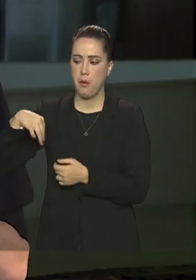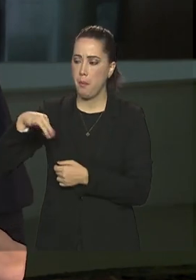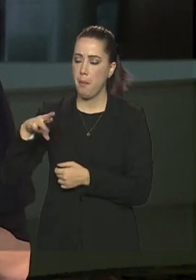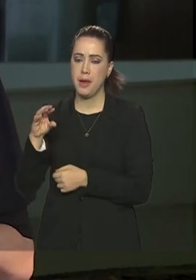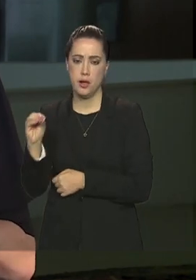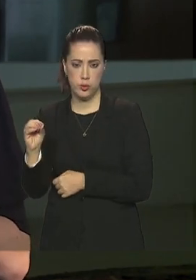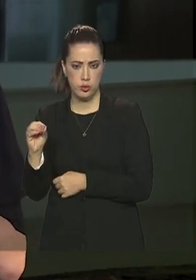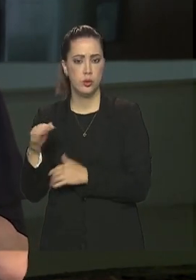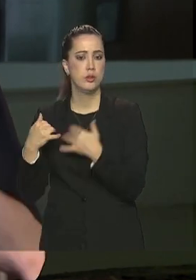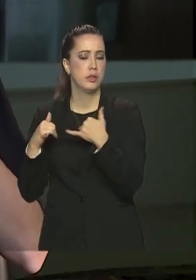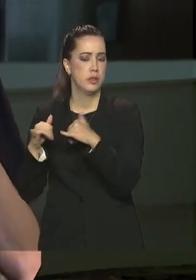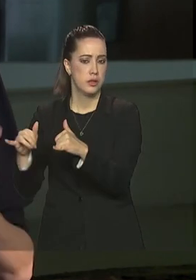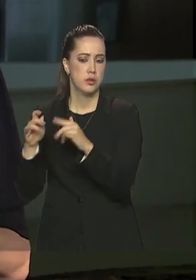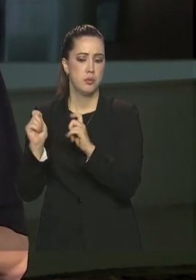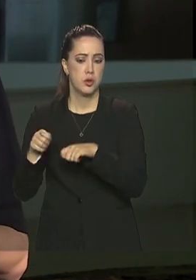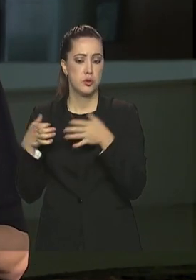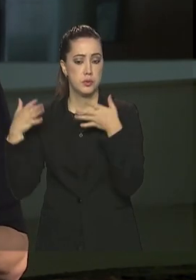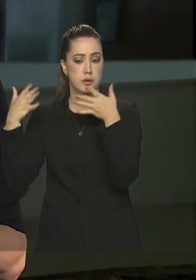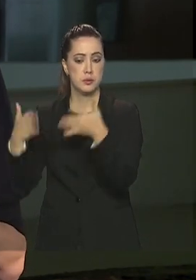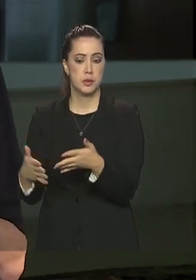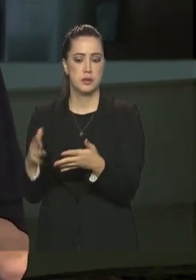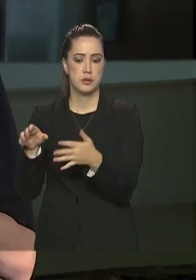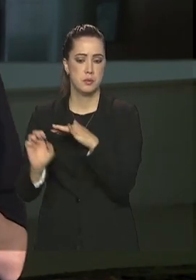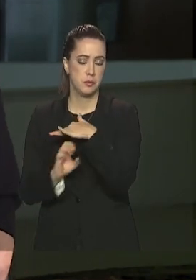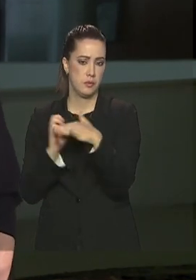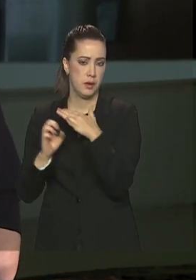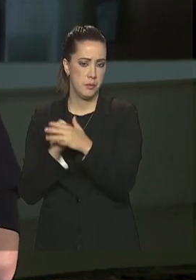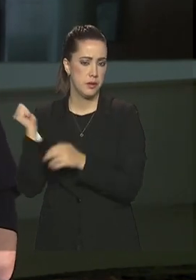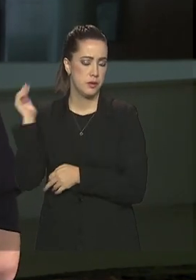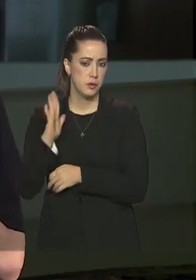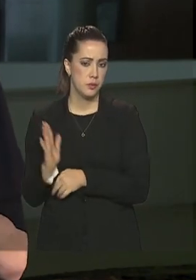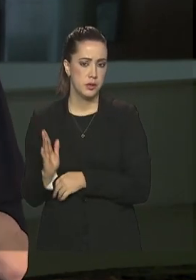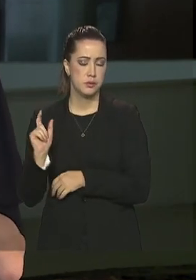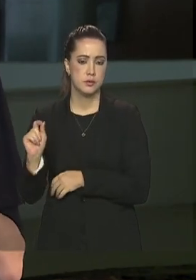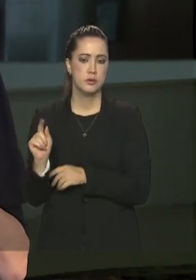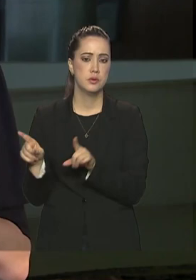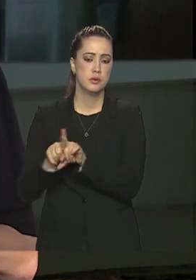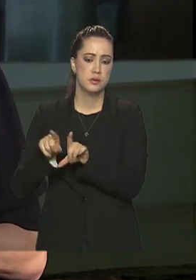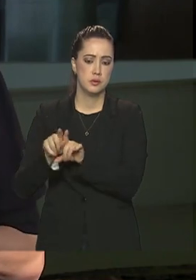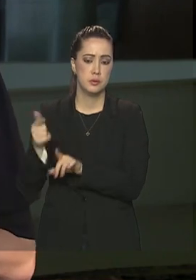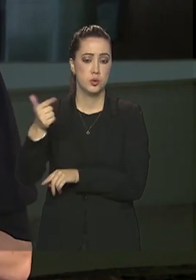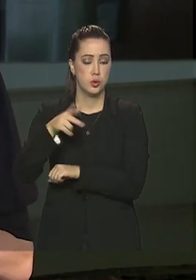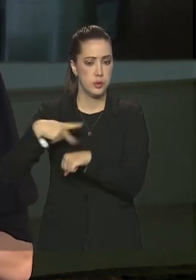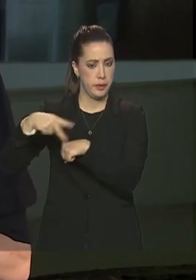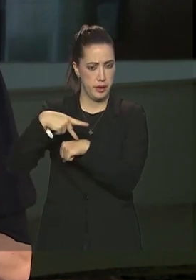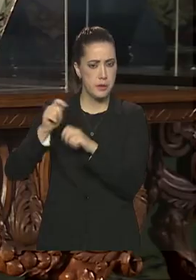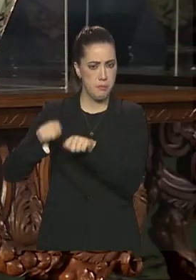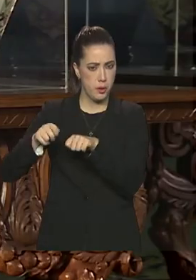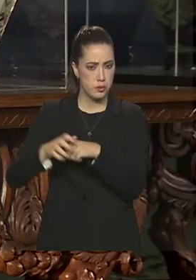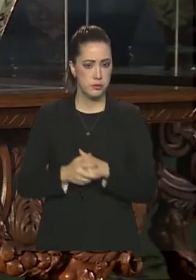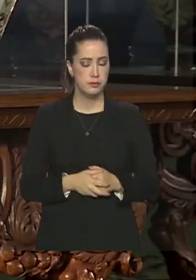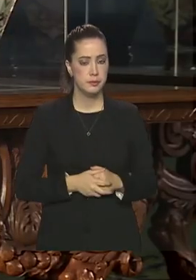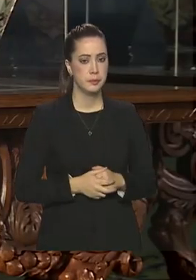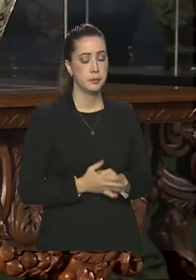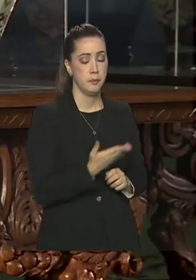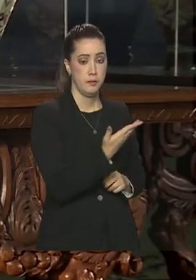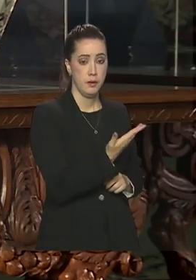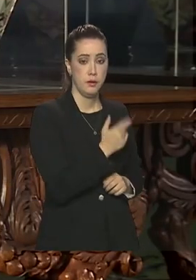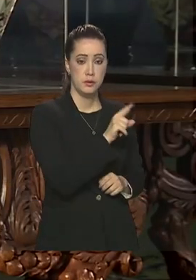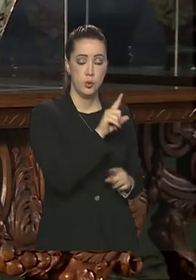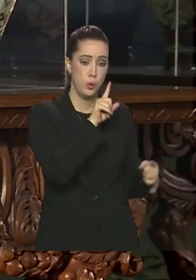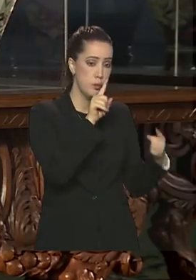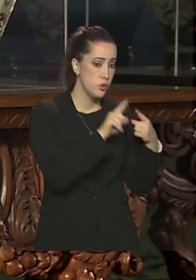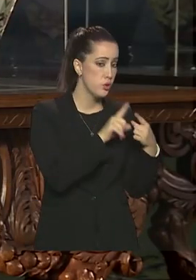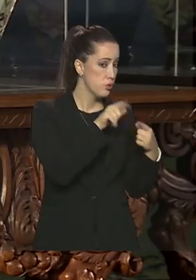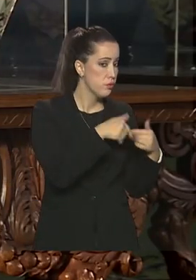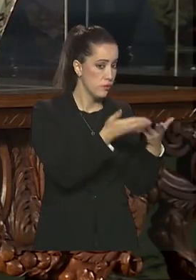setor de energia. Podem participar empresas brasileiras e também de outros países? Então, o foco